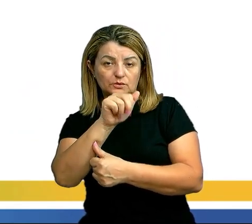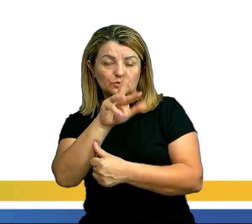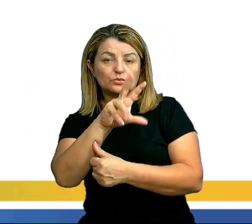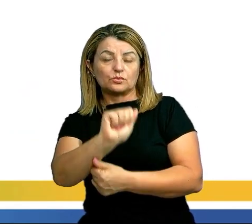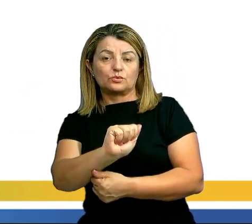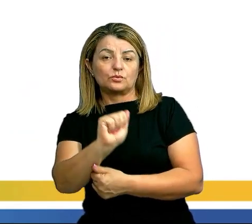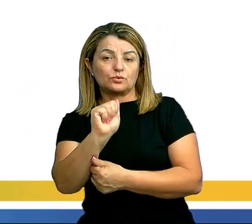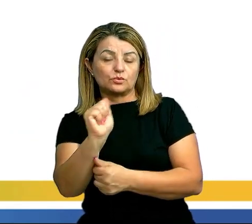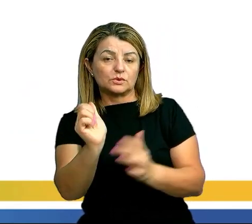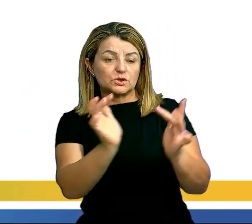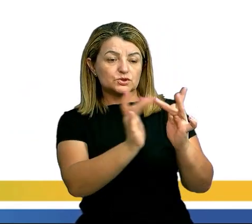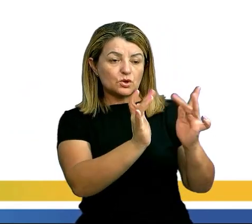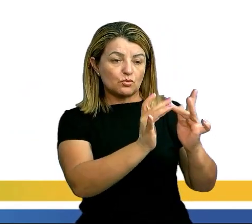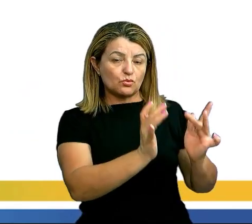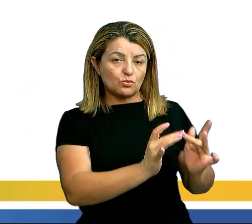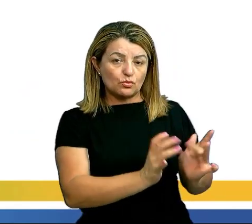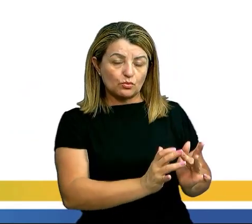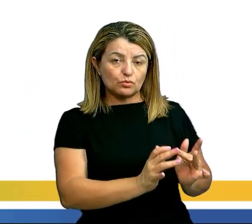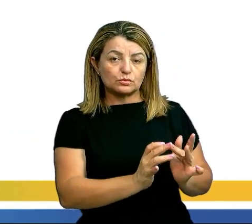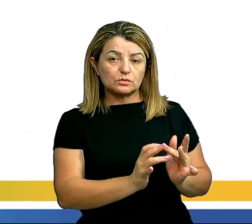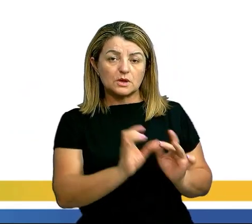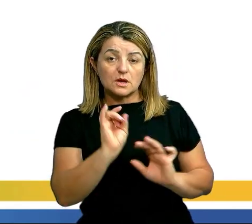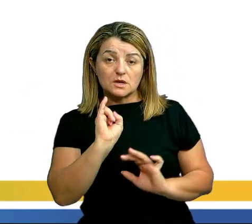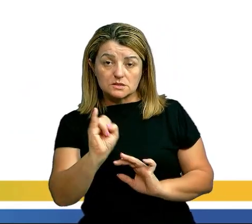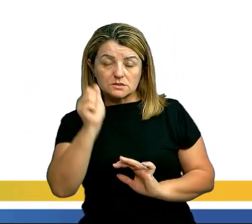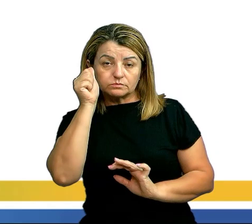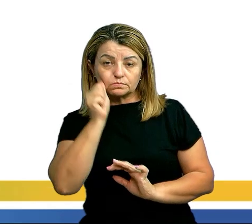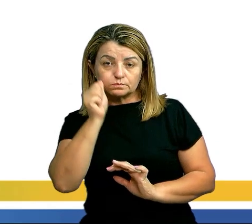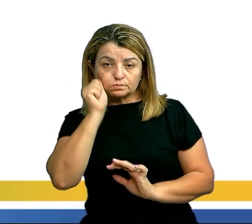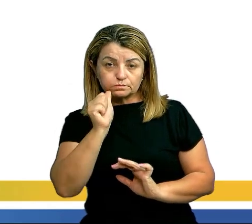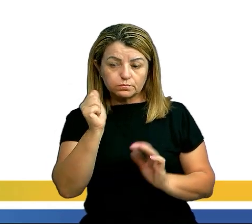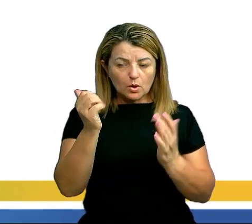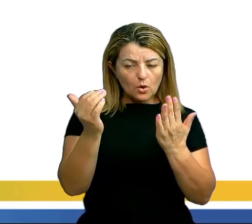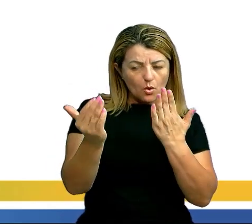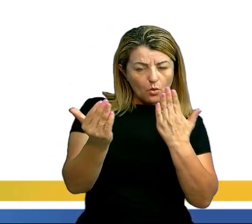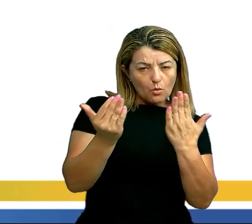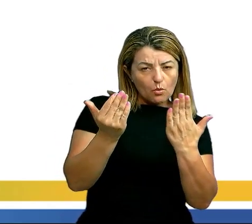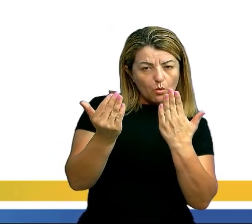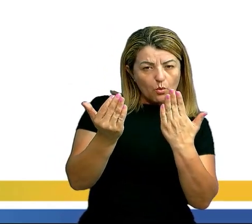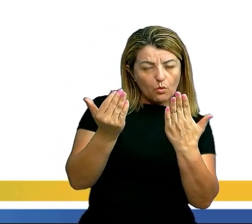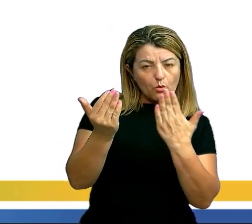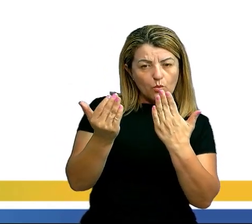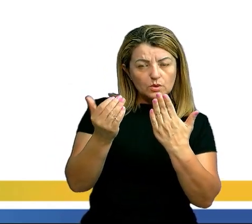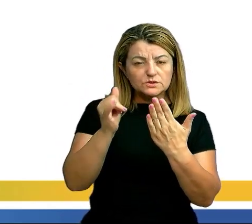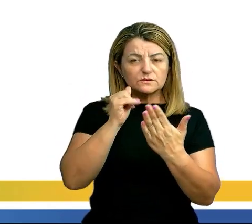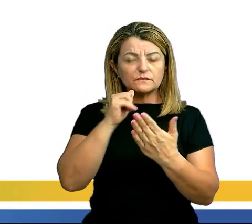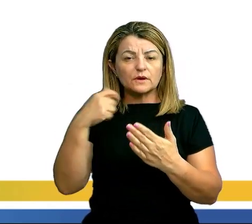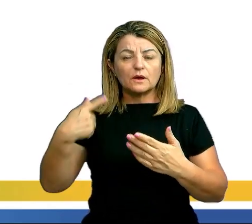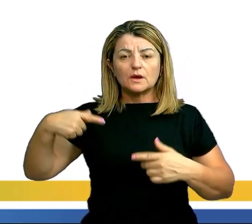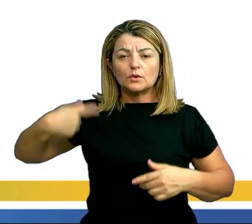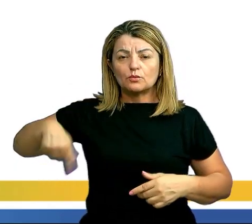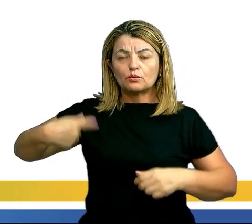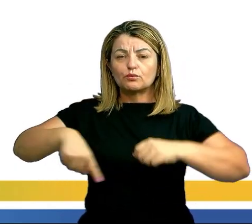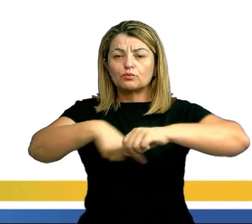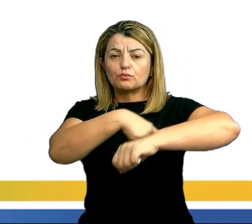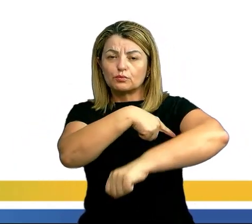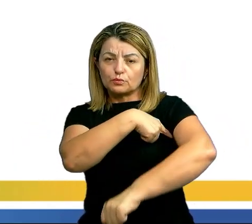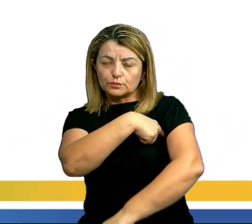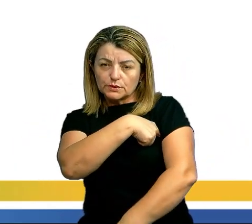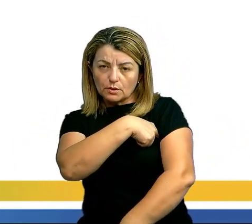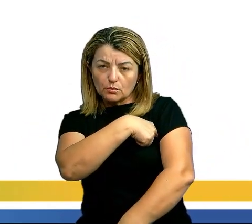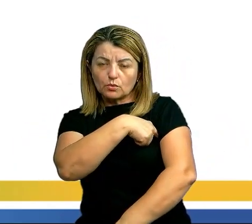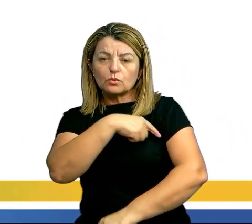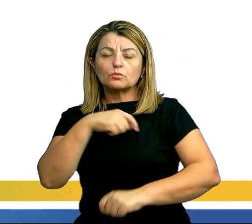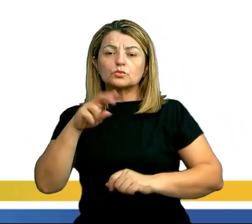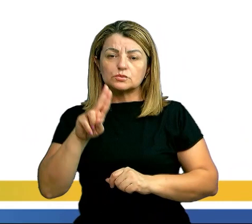no enunciado e com o gráfico, se a paciente verificar sua variação de temperatura com um termômetro na escala Fahrenheit, a